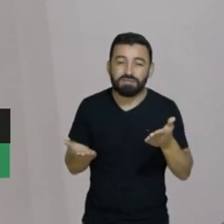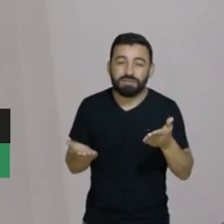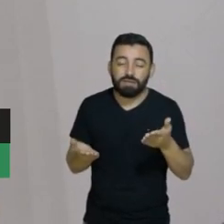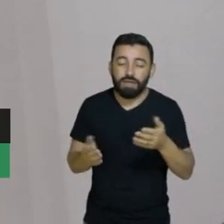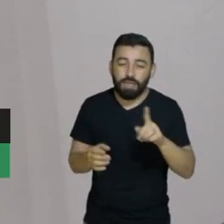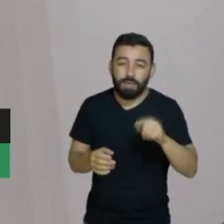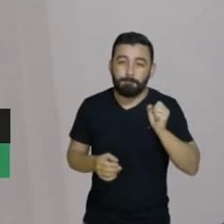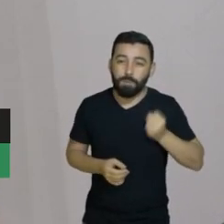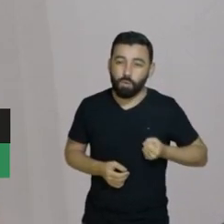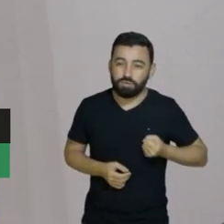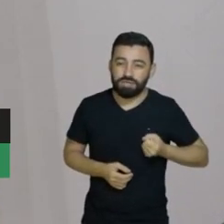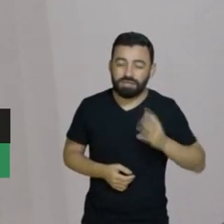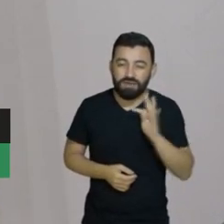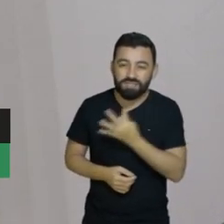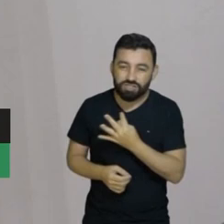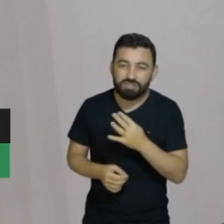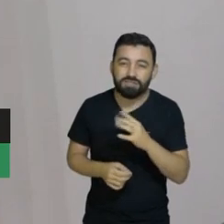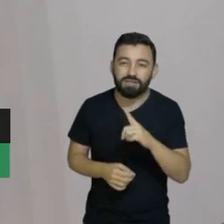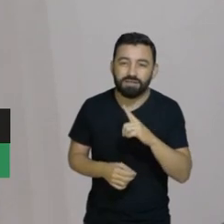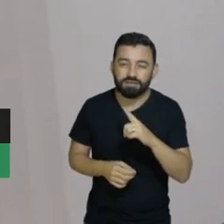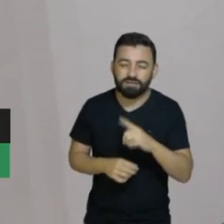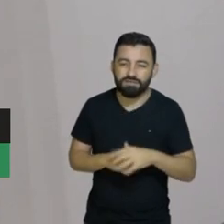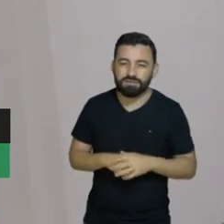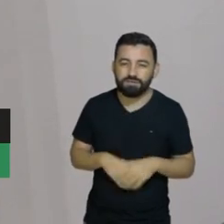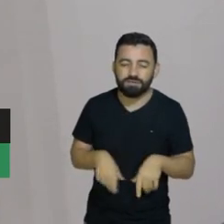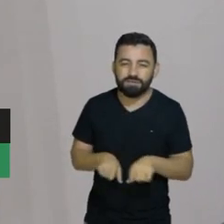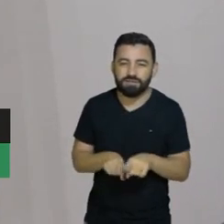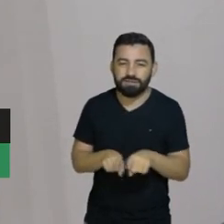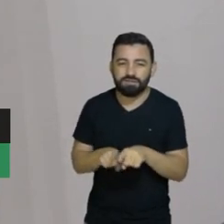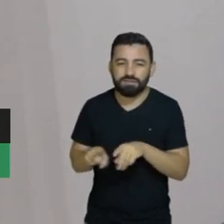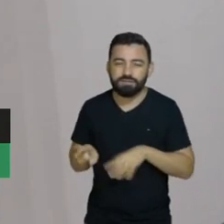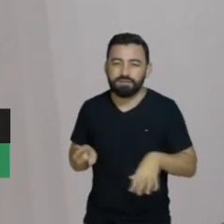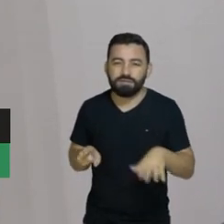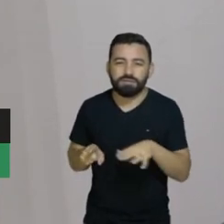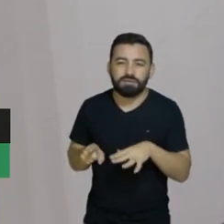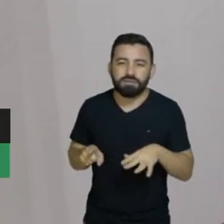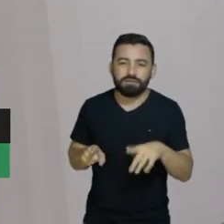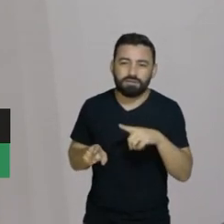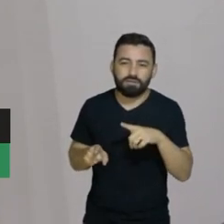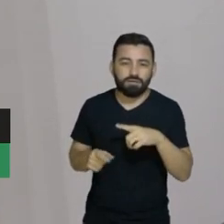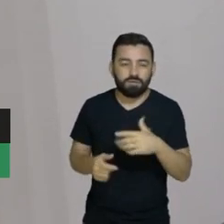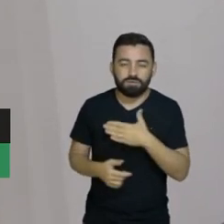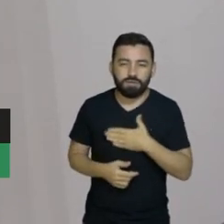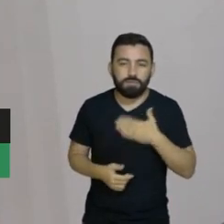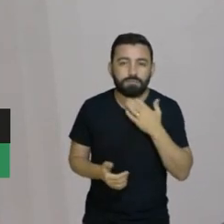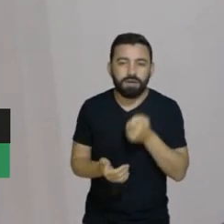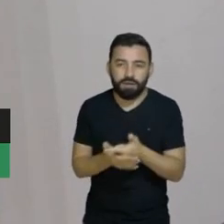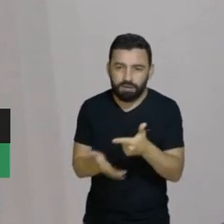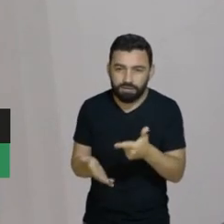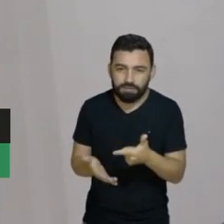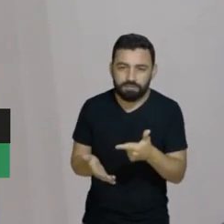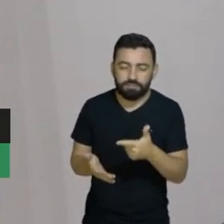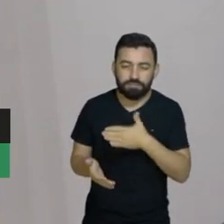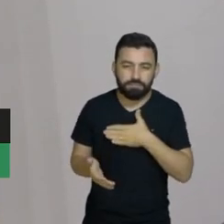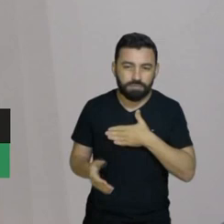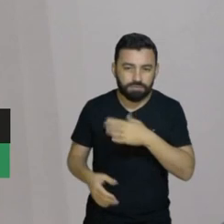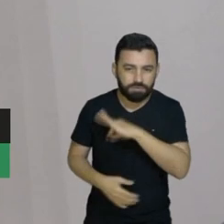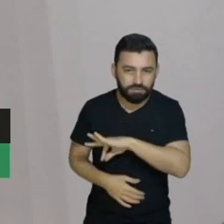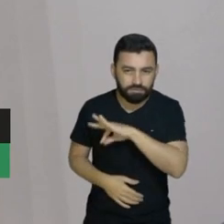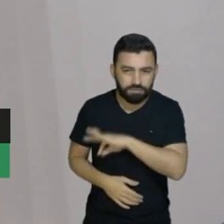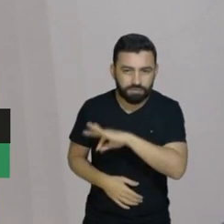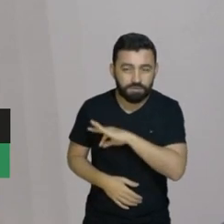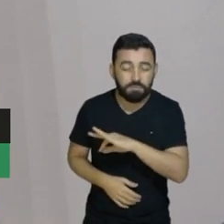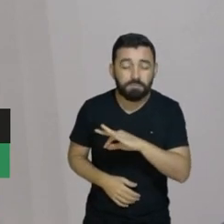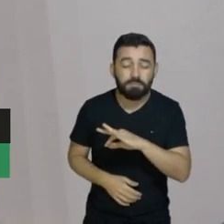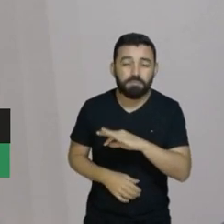Travesti. Tá bom? Então, é realmente, a população pode não gostar de ter que pagar o meu salário para vir aqui discursar. Mas eu acho que é muito melhor